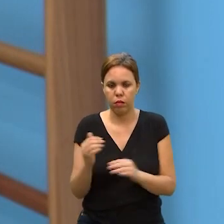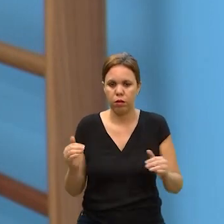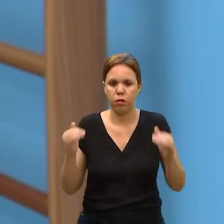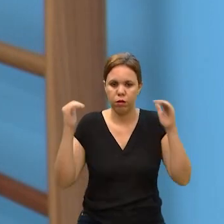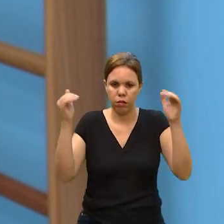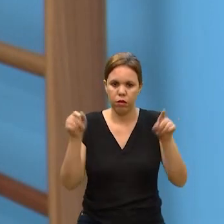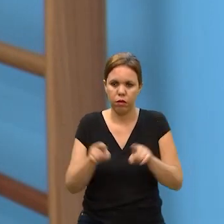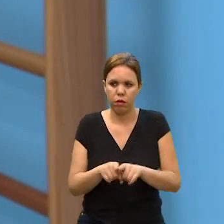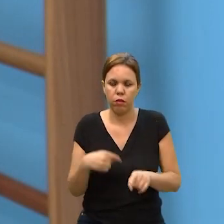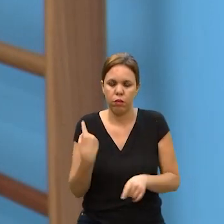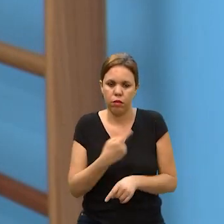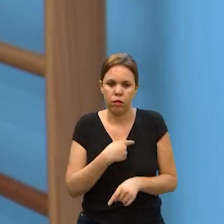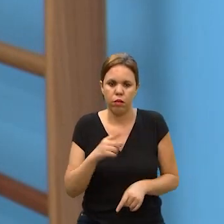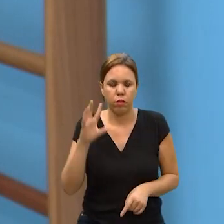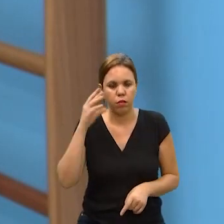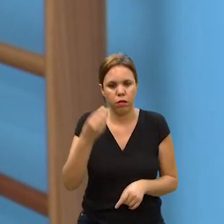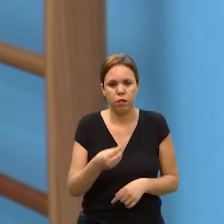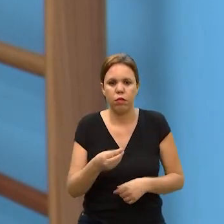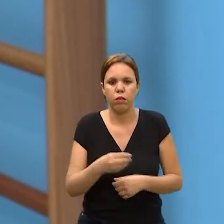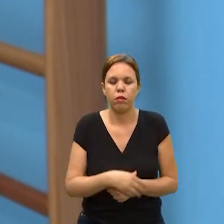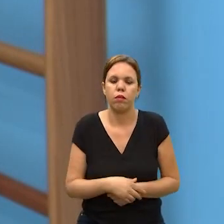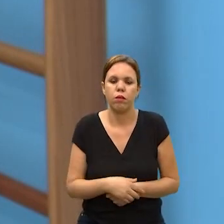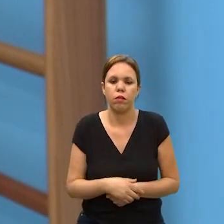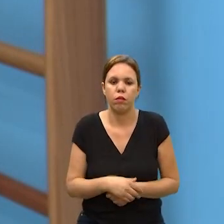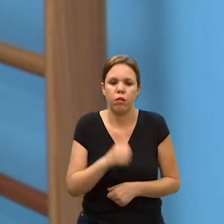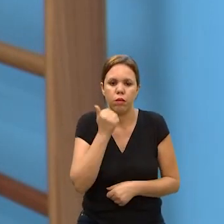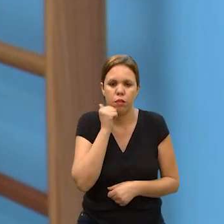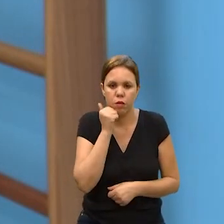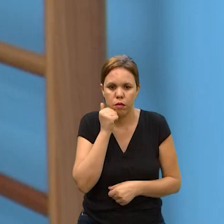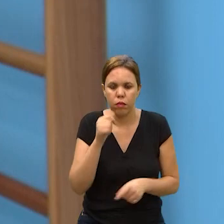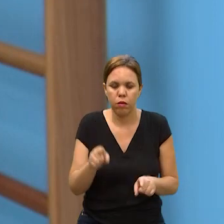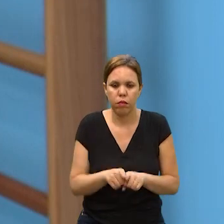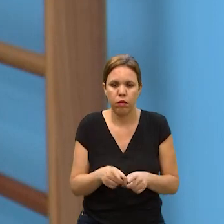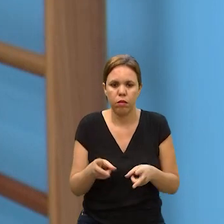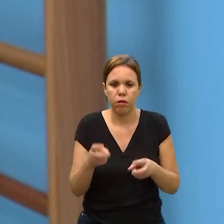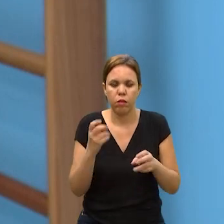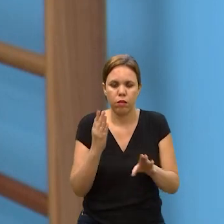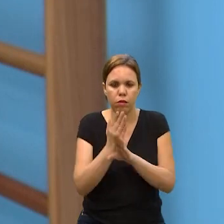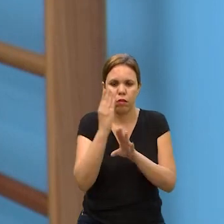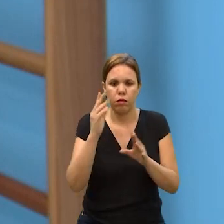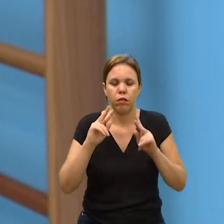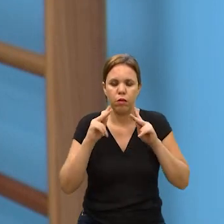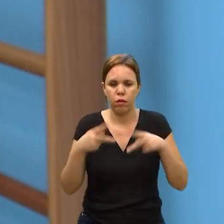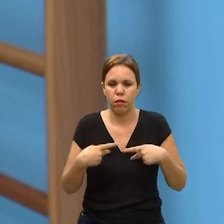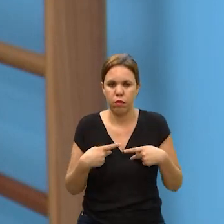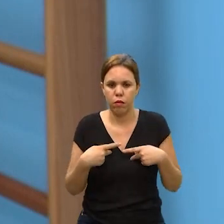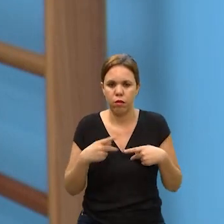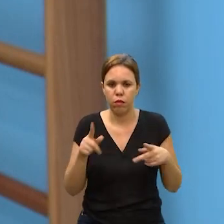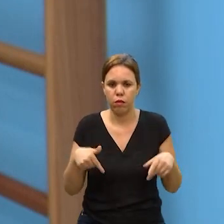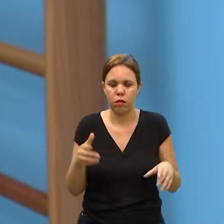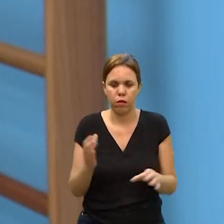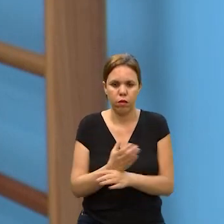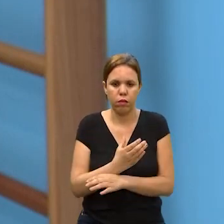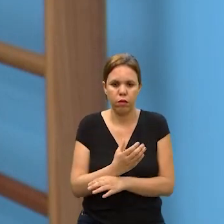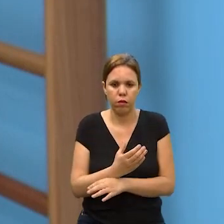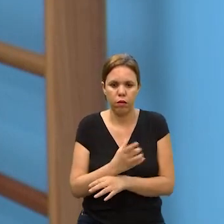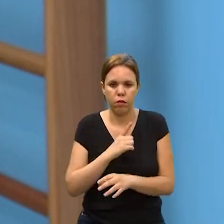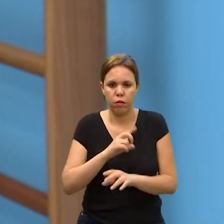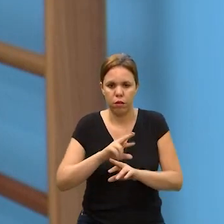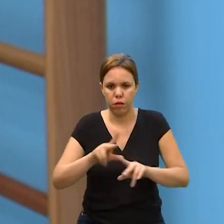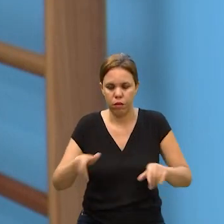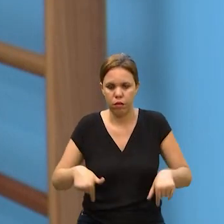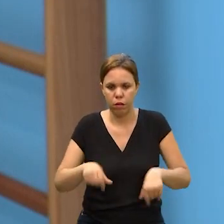né, eu acho que a reabilitação ela ganhou um grande boom, né, porque a gente entendeu, né, pela ciência, baseado em evidência, que o ser humano